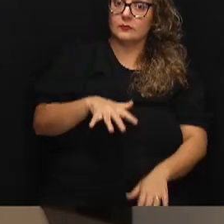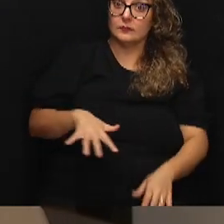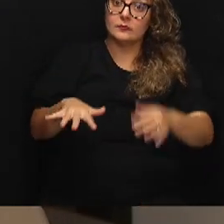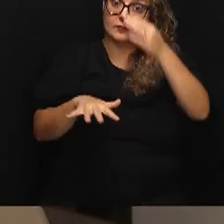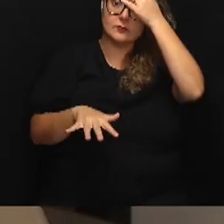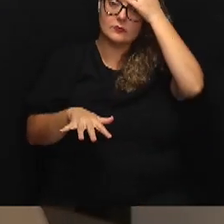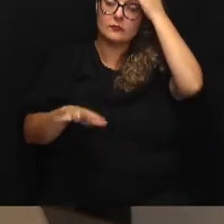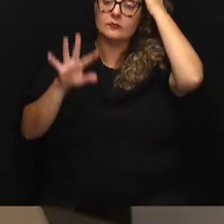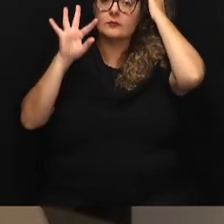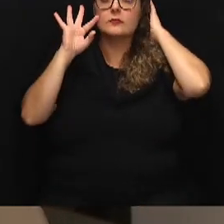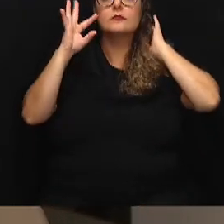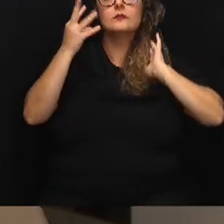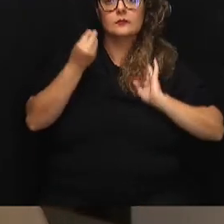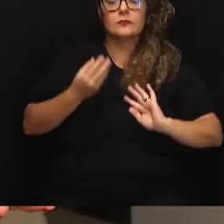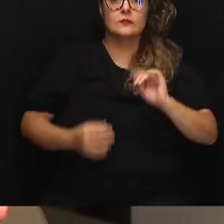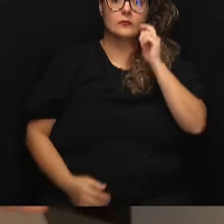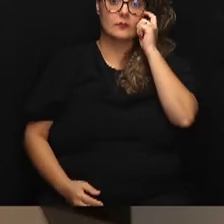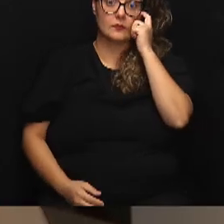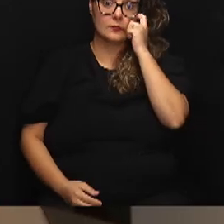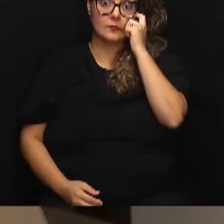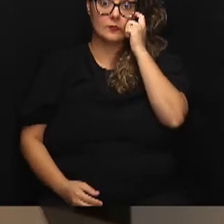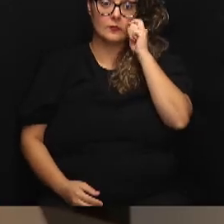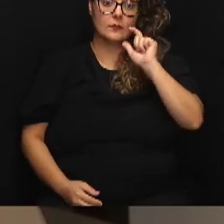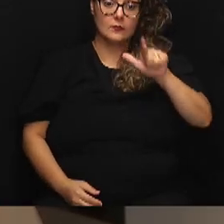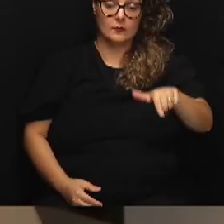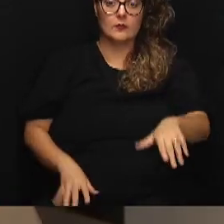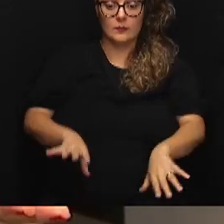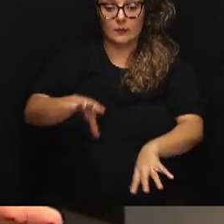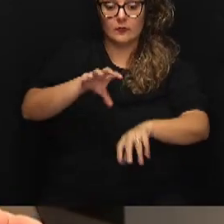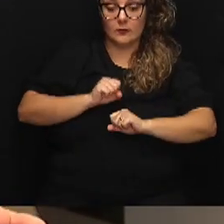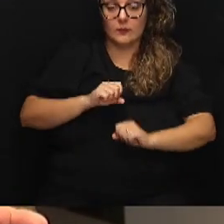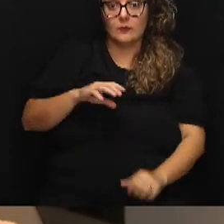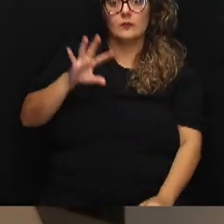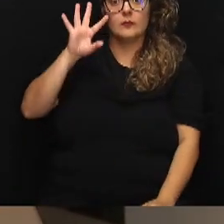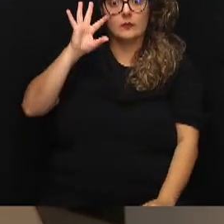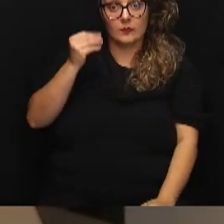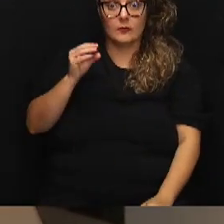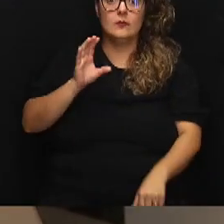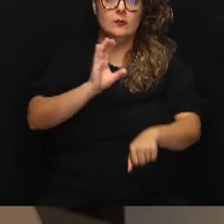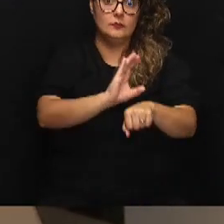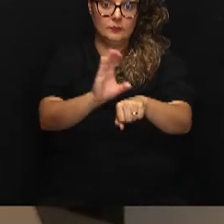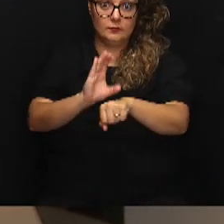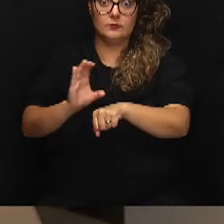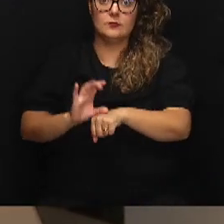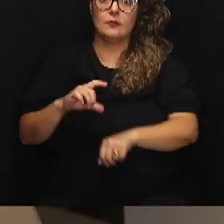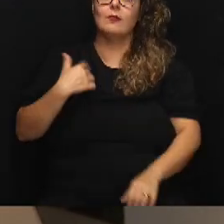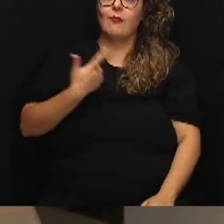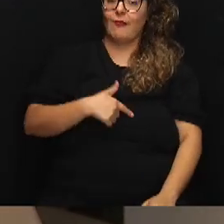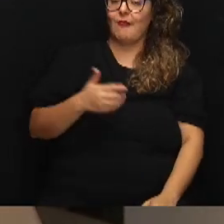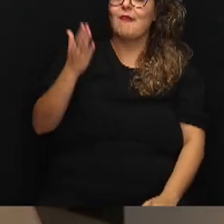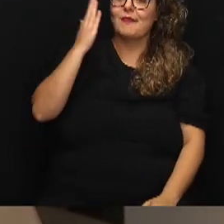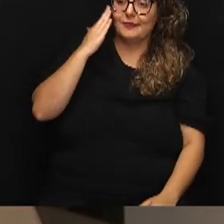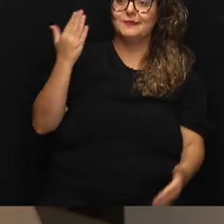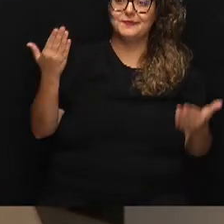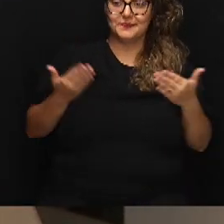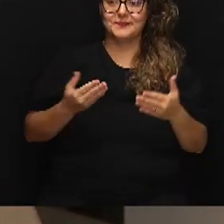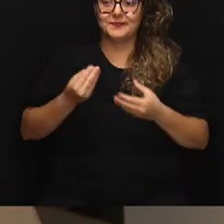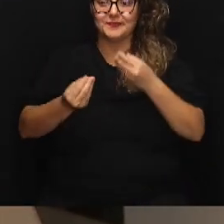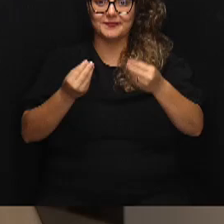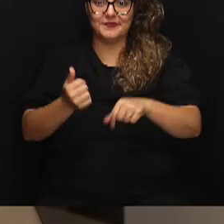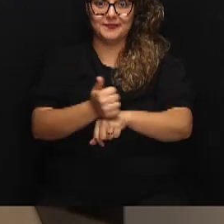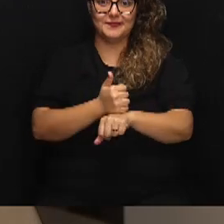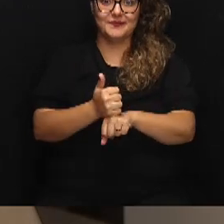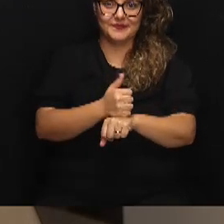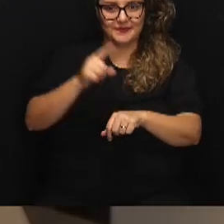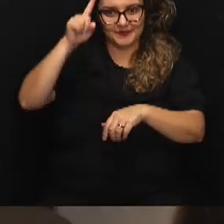Muito conhecimento. E depois de adquirir esse conhecimento através de cursos, nós vamos saber agora como é essa profissão